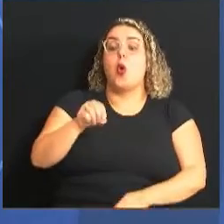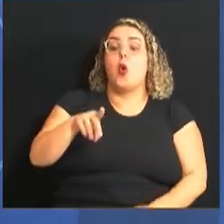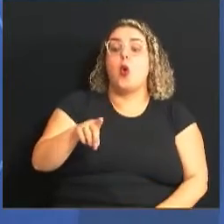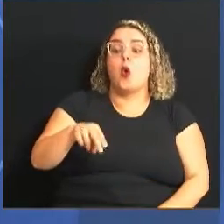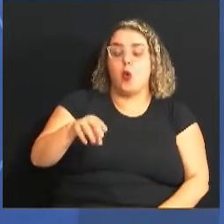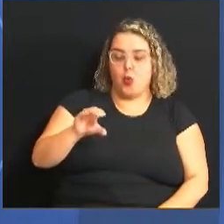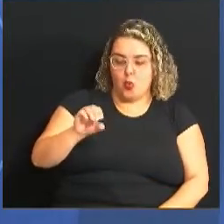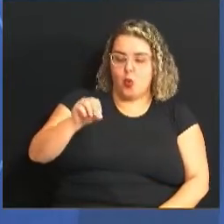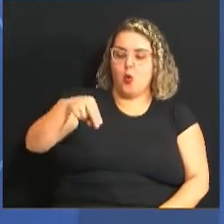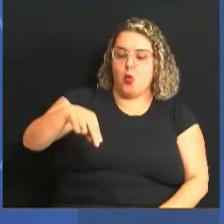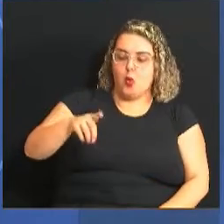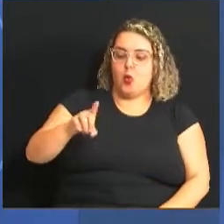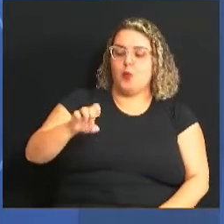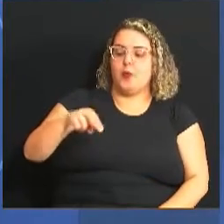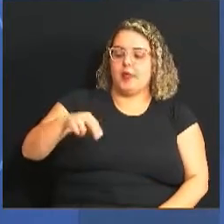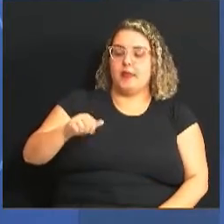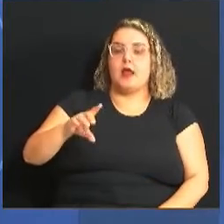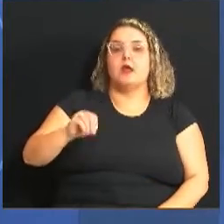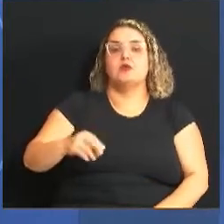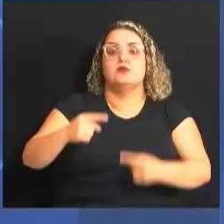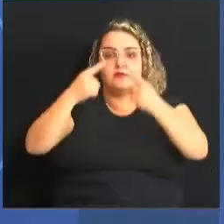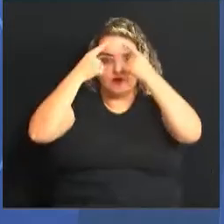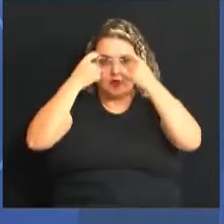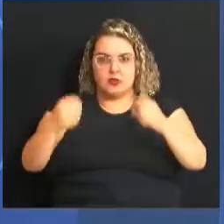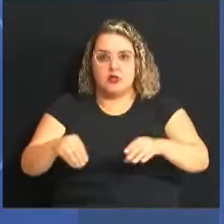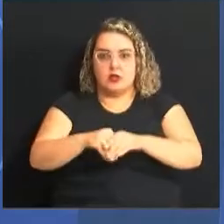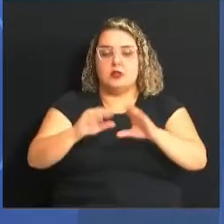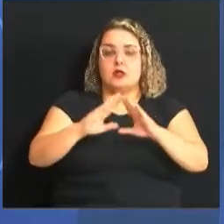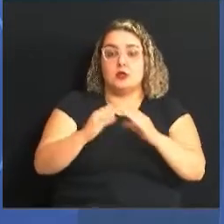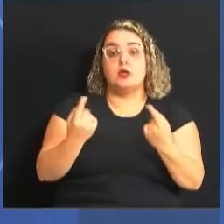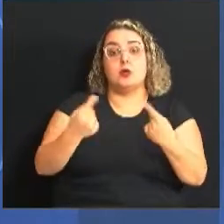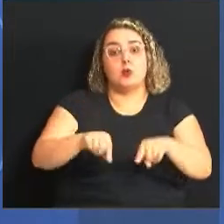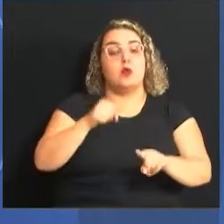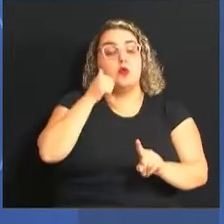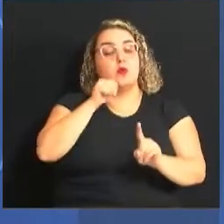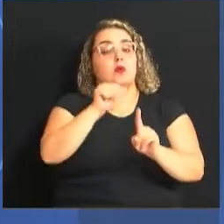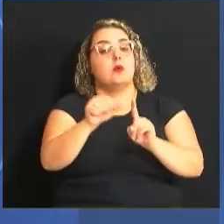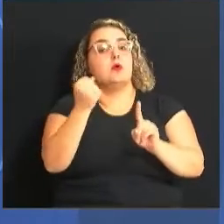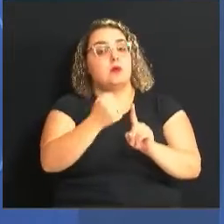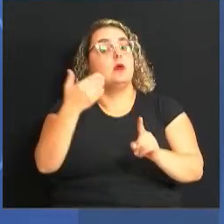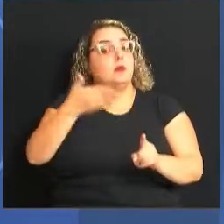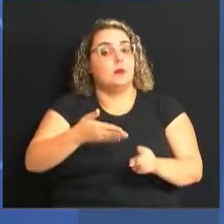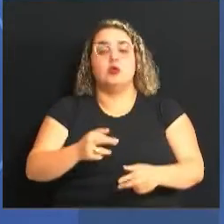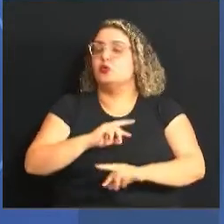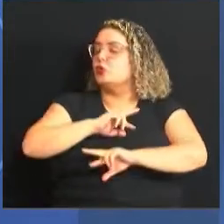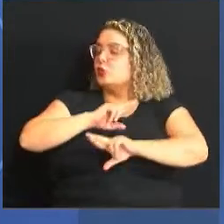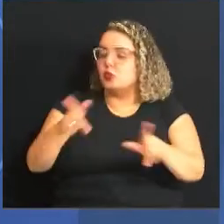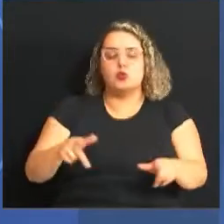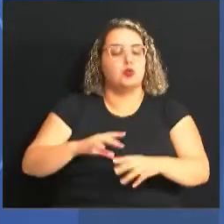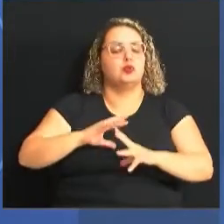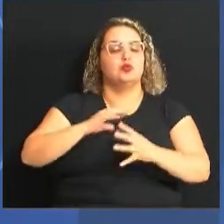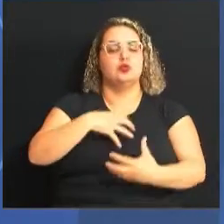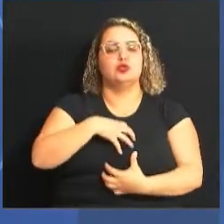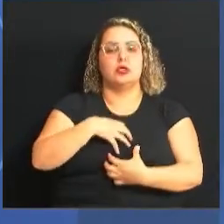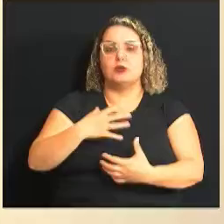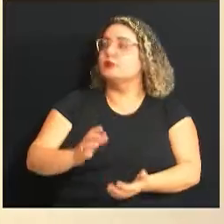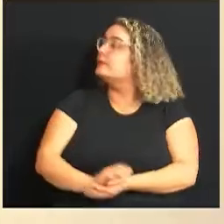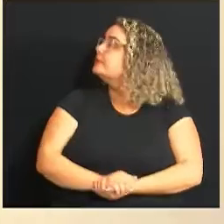por violência doméstica e familiar contra a mulher em todas as suas formas.